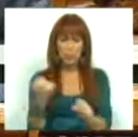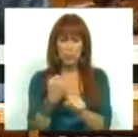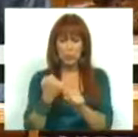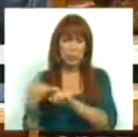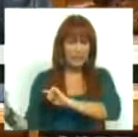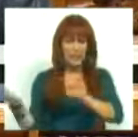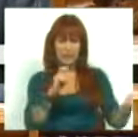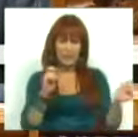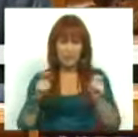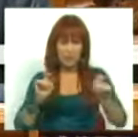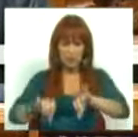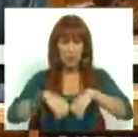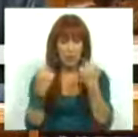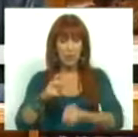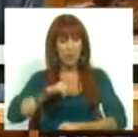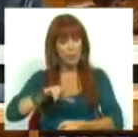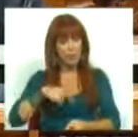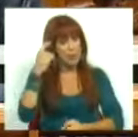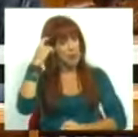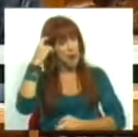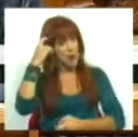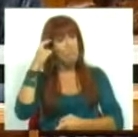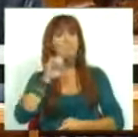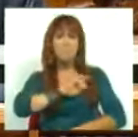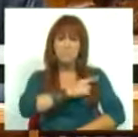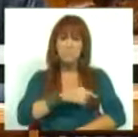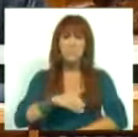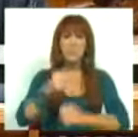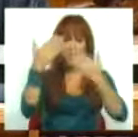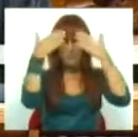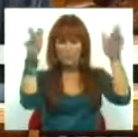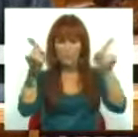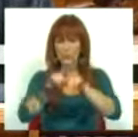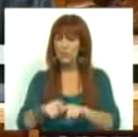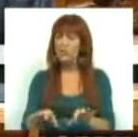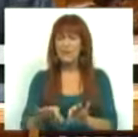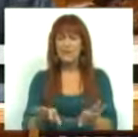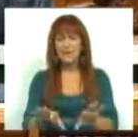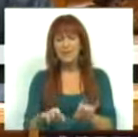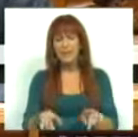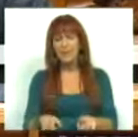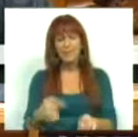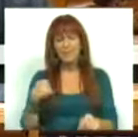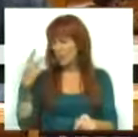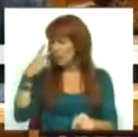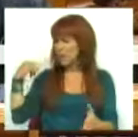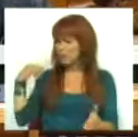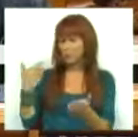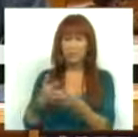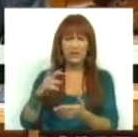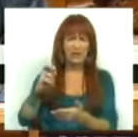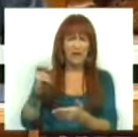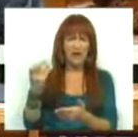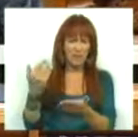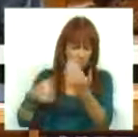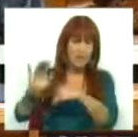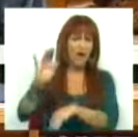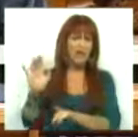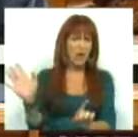debate que colocou a sociedade portuguesa a refletir sobre o poder local democrático de um modo que já não se via há mais de 30